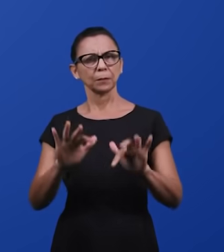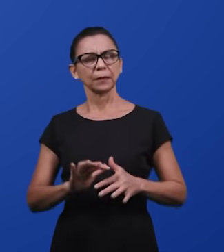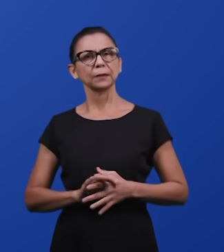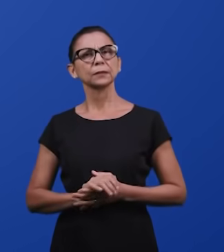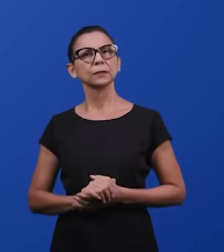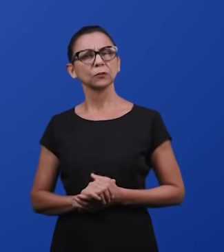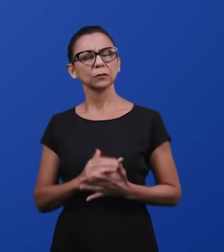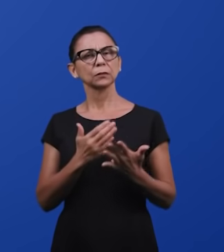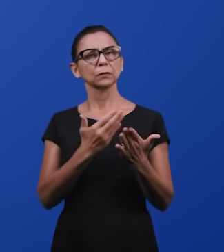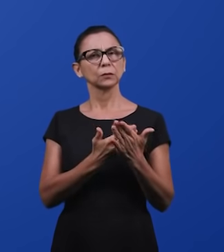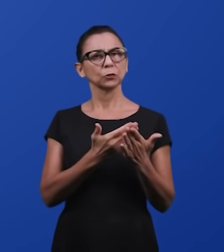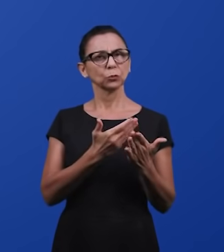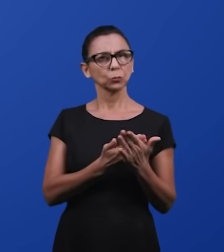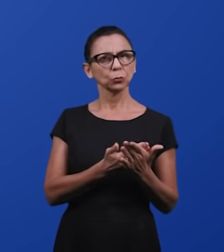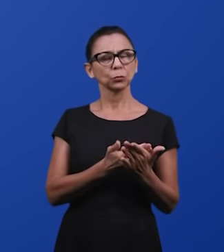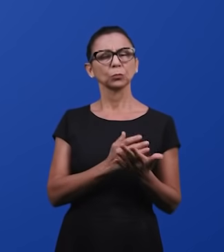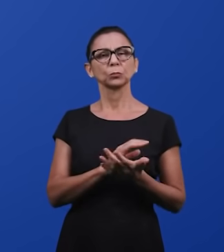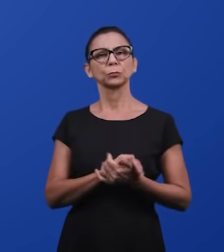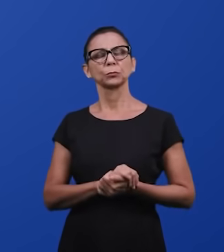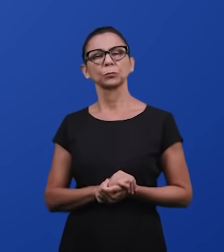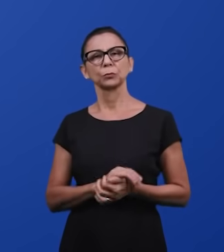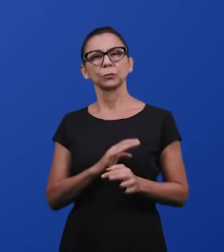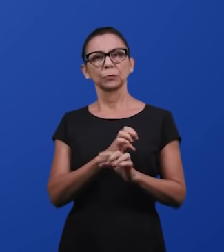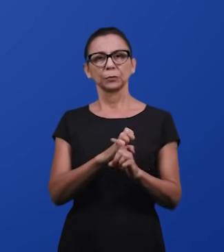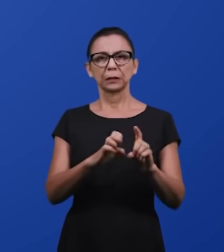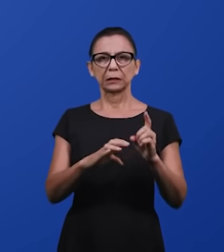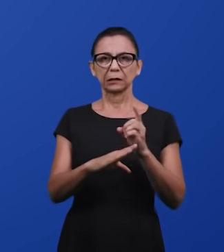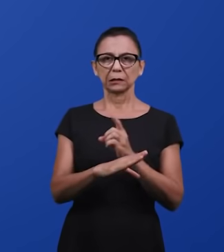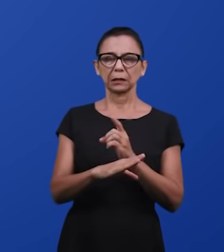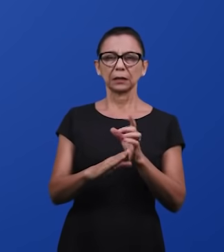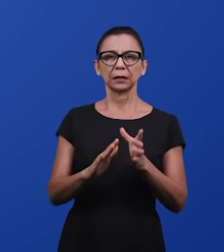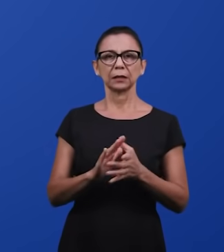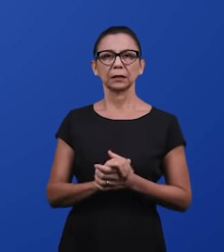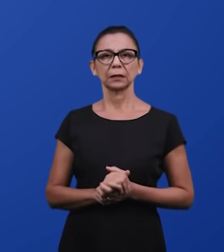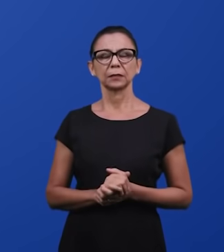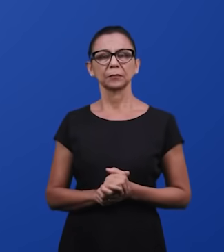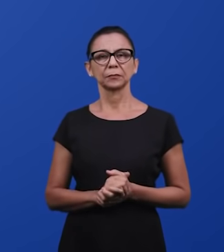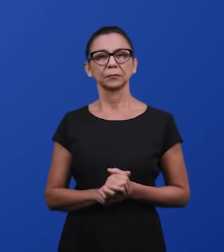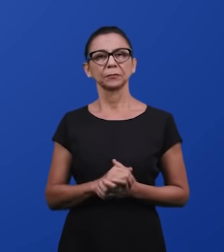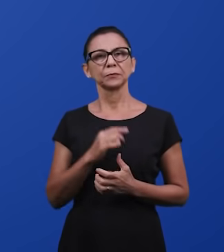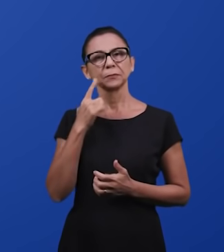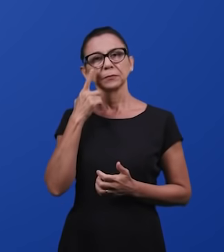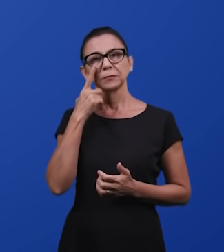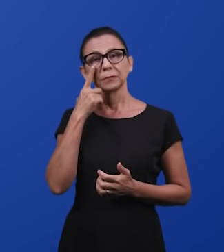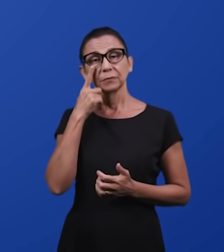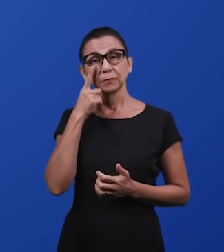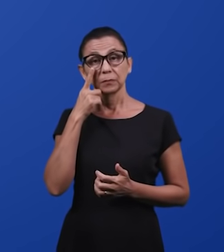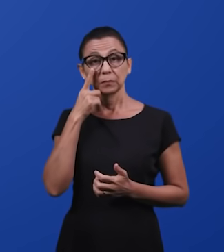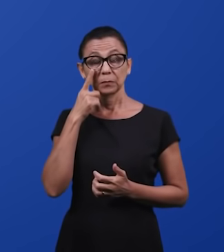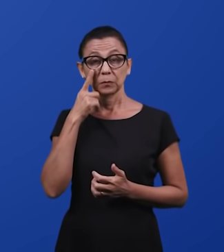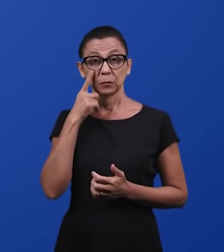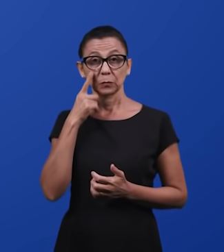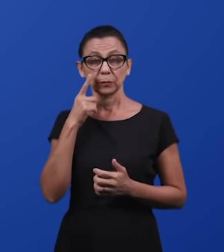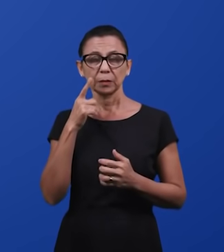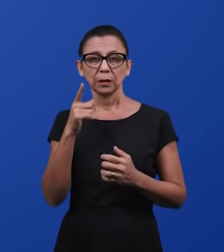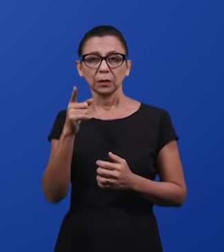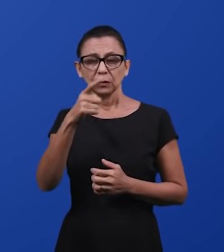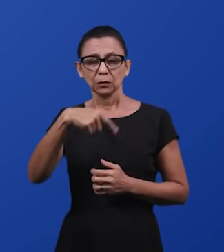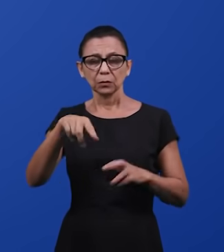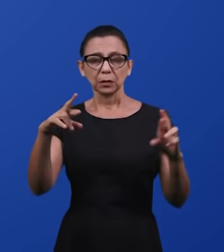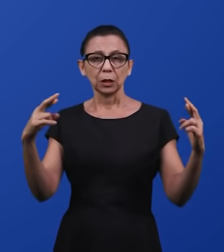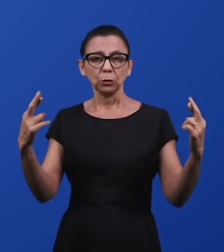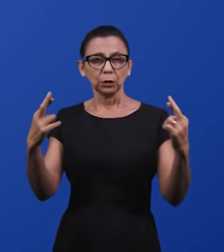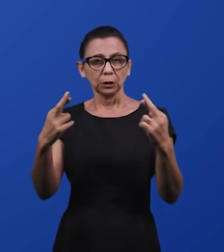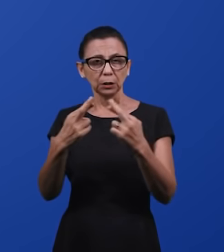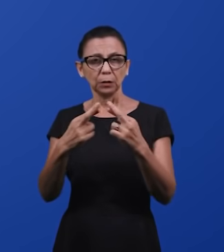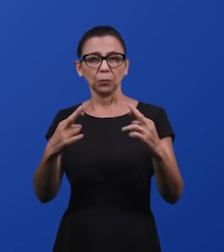sido o nosso estudo bíblico, esse momento, especialmente esse momento de estudo que fazemos juntos, na